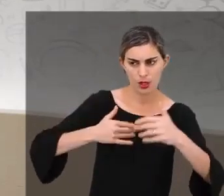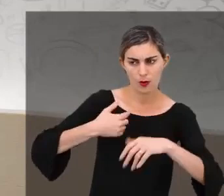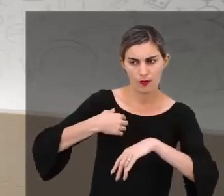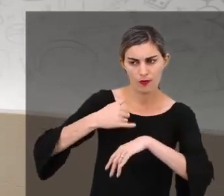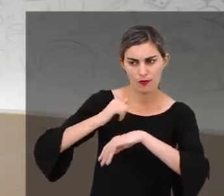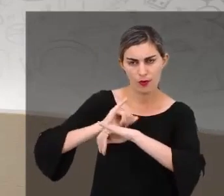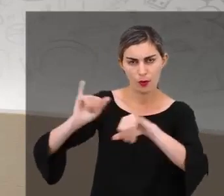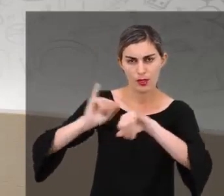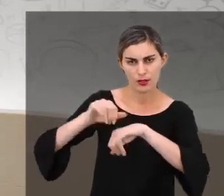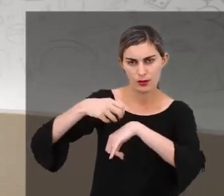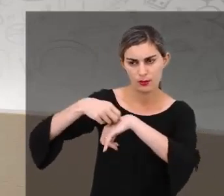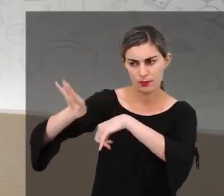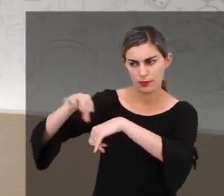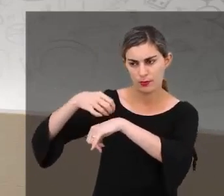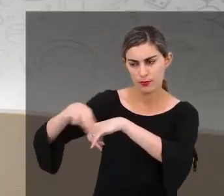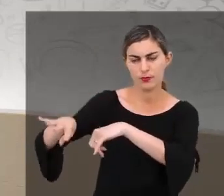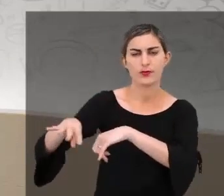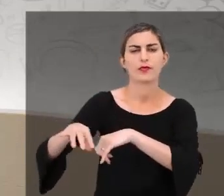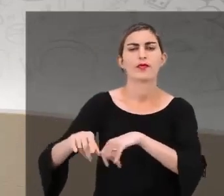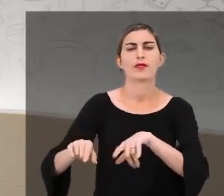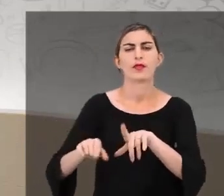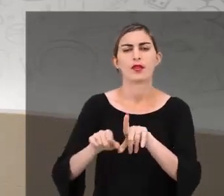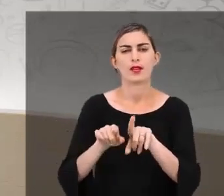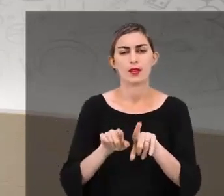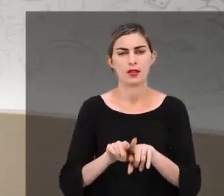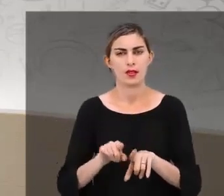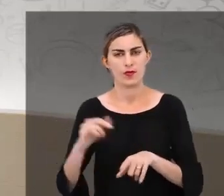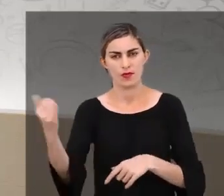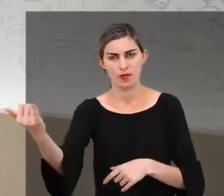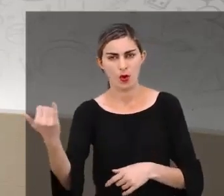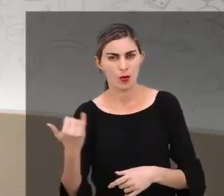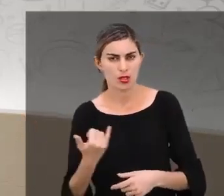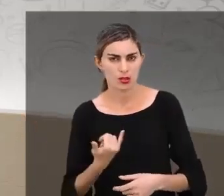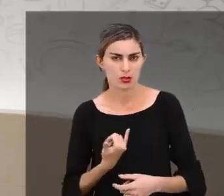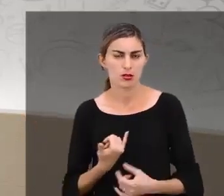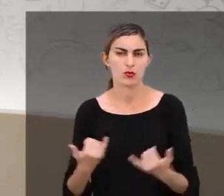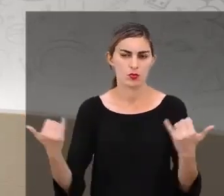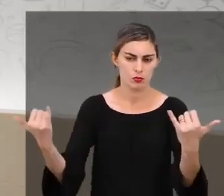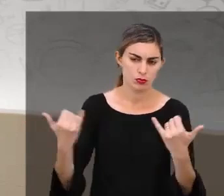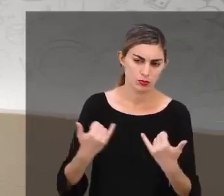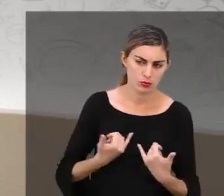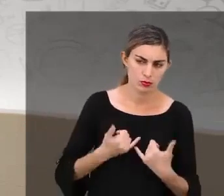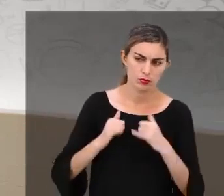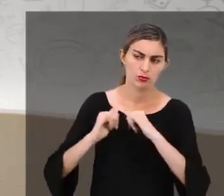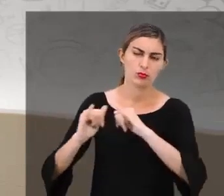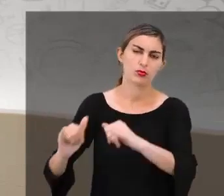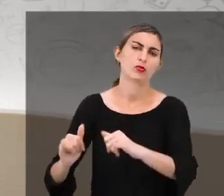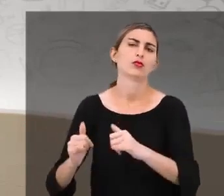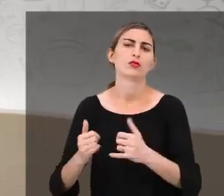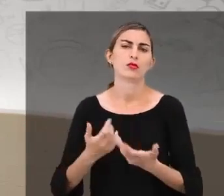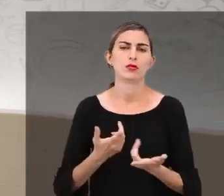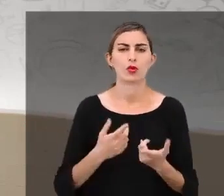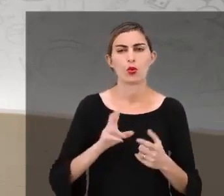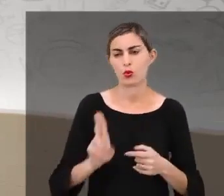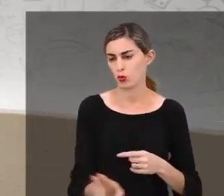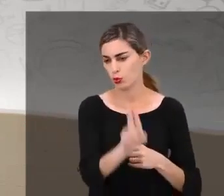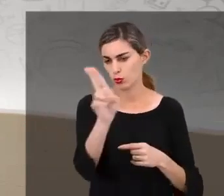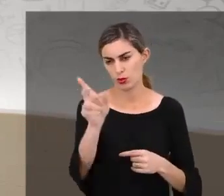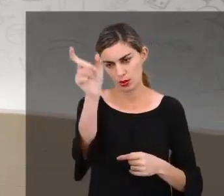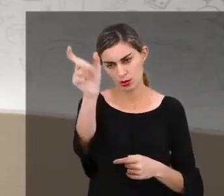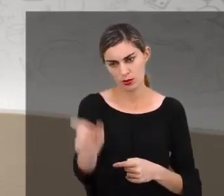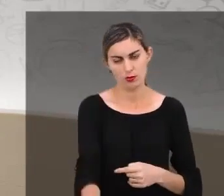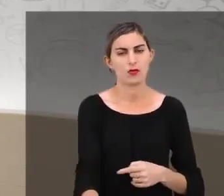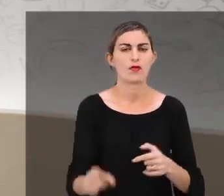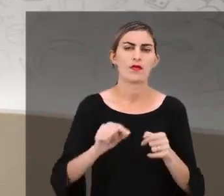o bibliotecário, o técnico em biblioteconomia, a informação em si, seja em qualquer suporte, e o usuário, que